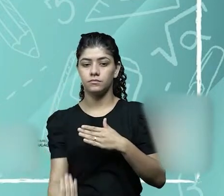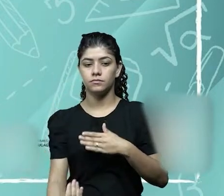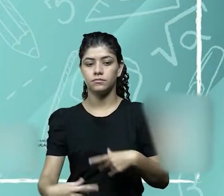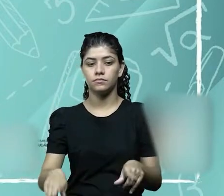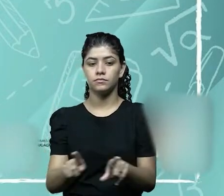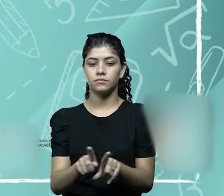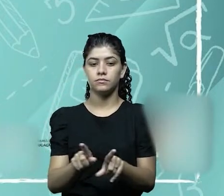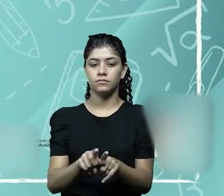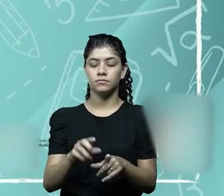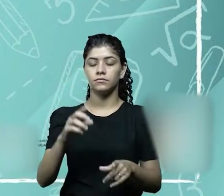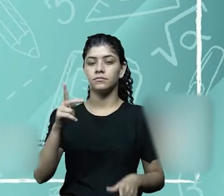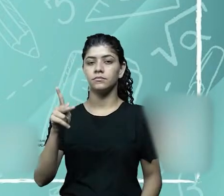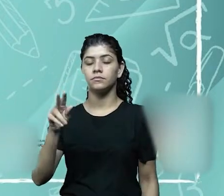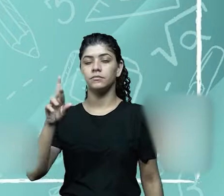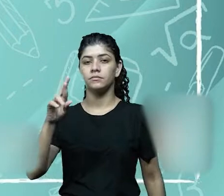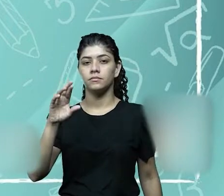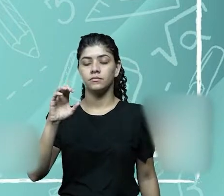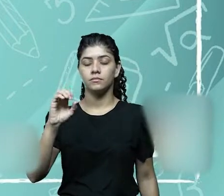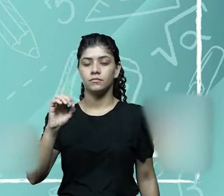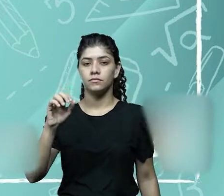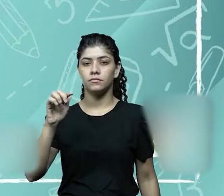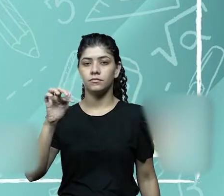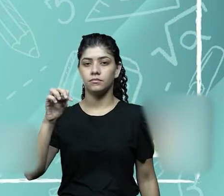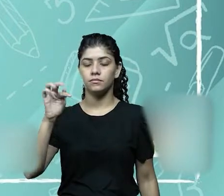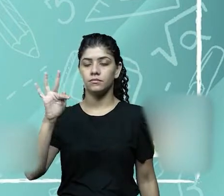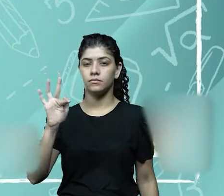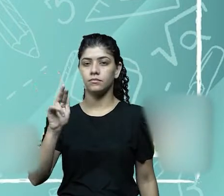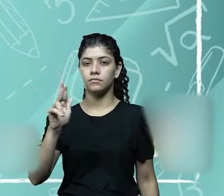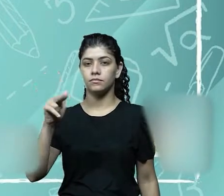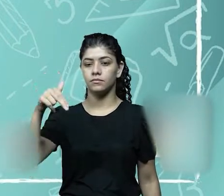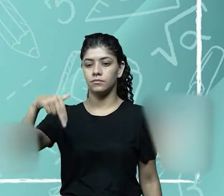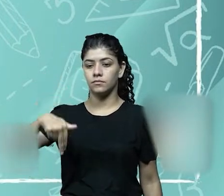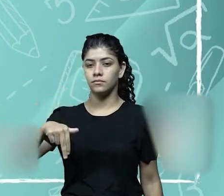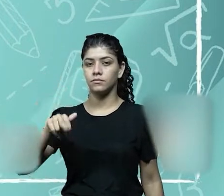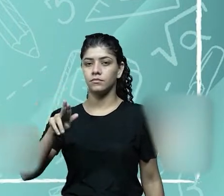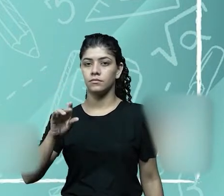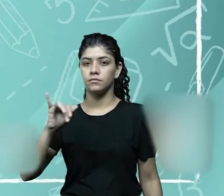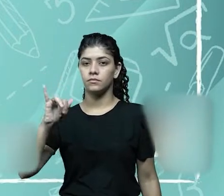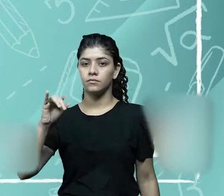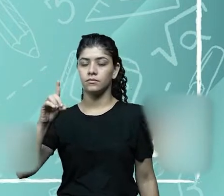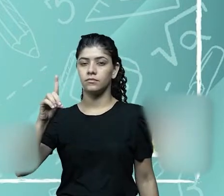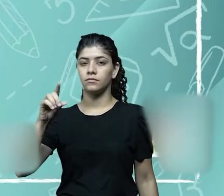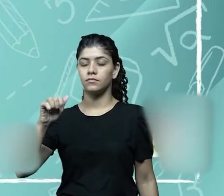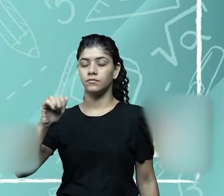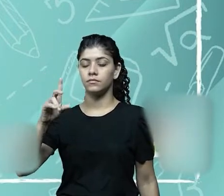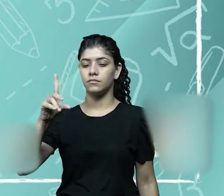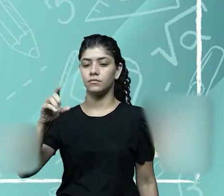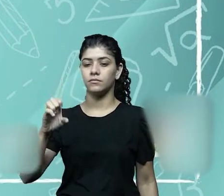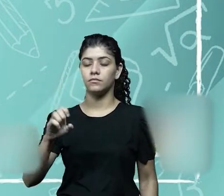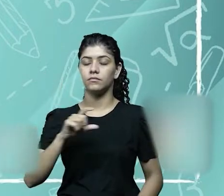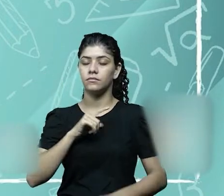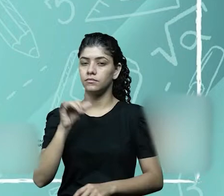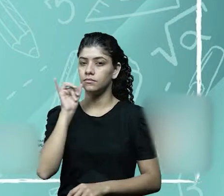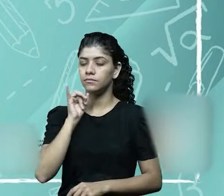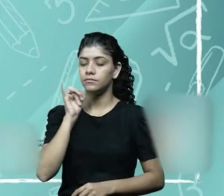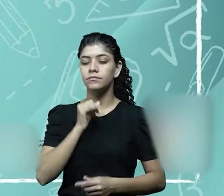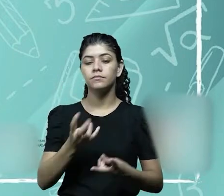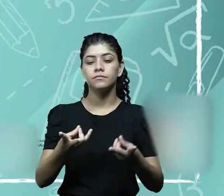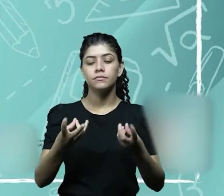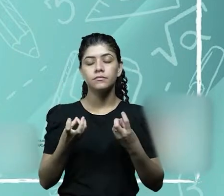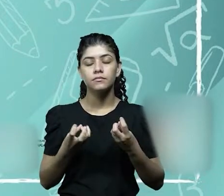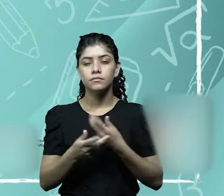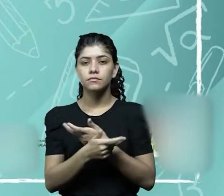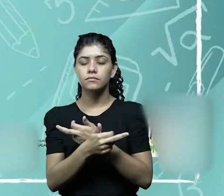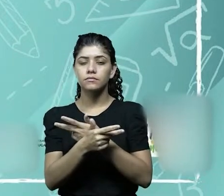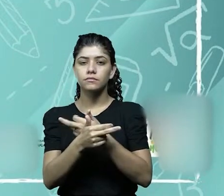externo e a profundidade. São essas as principais aplicações do paquímetro. Nos exemplos aqui que vocês podem observar,